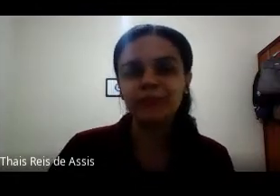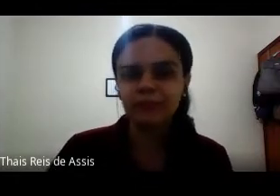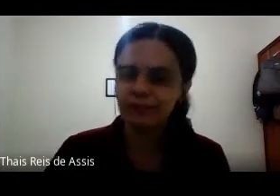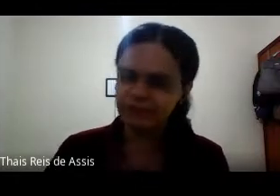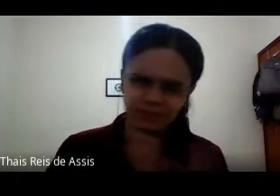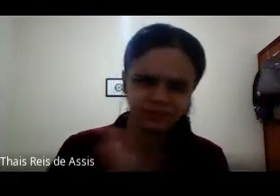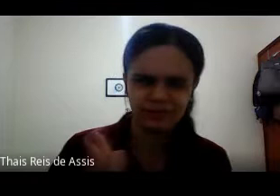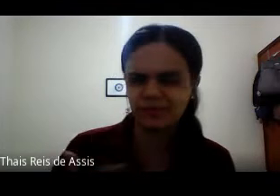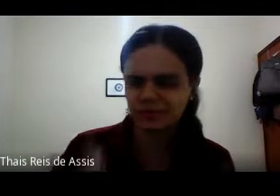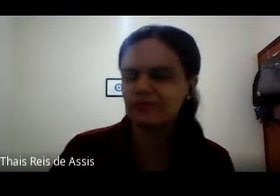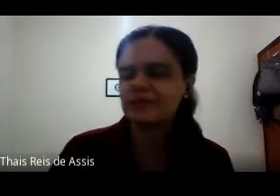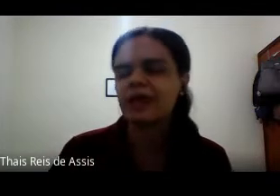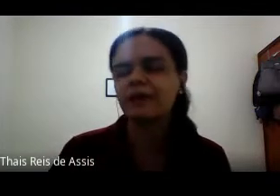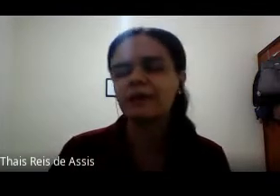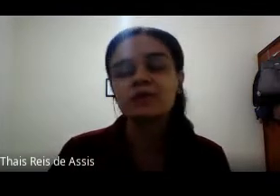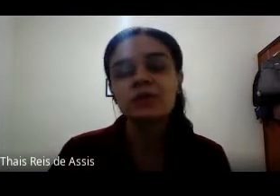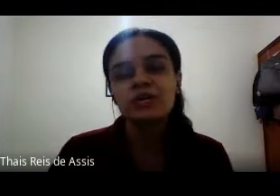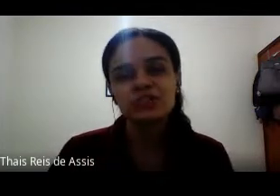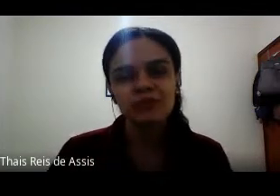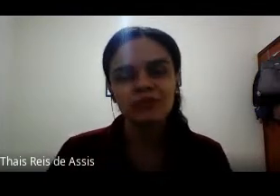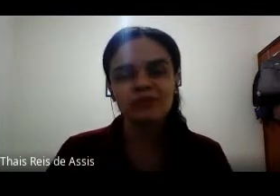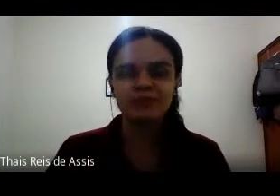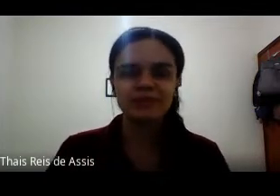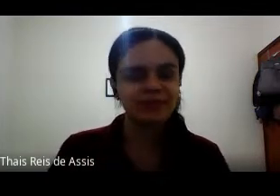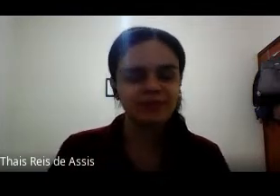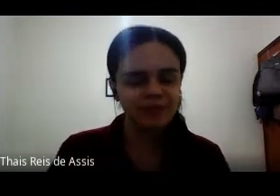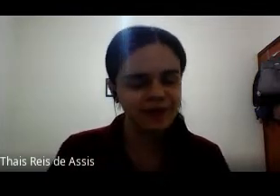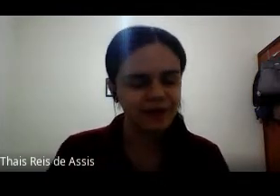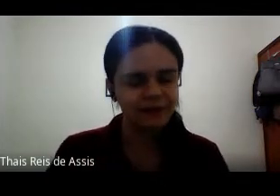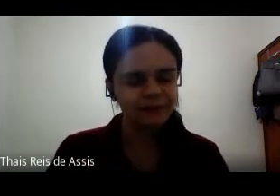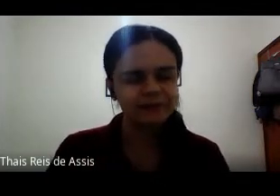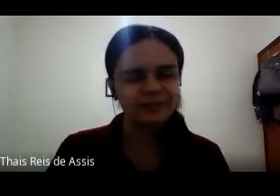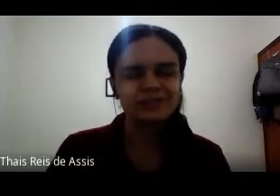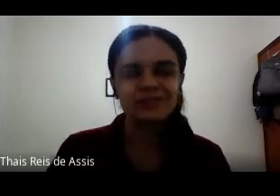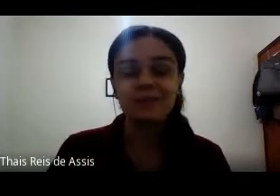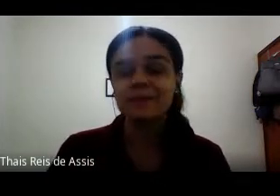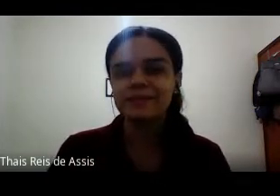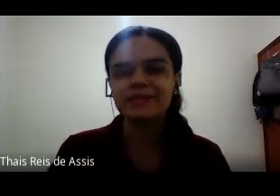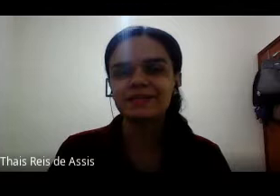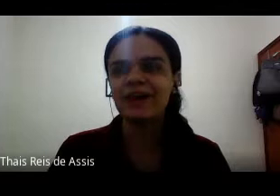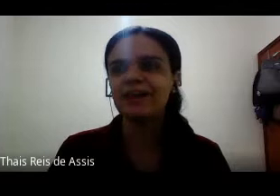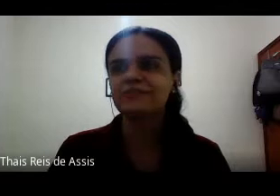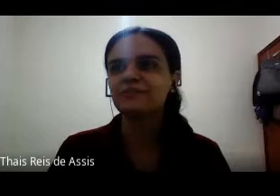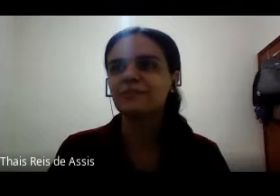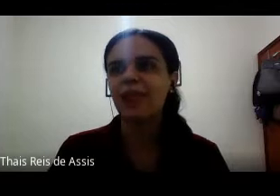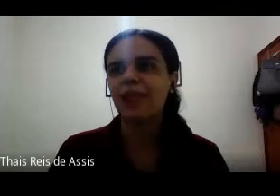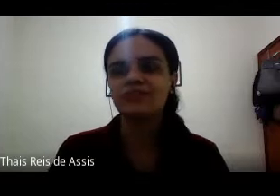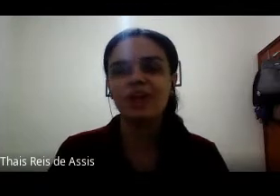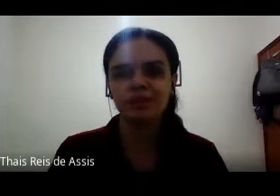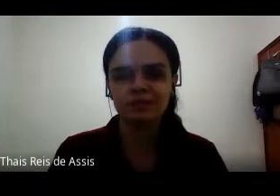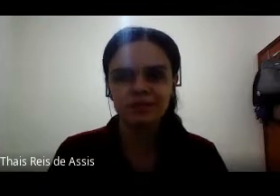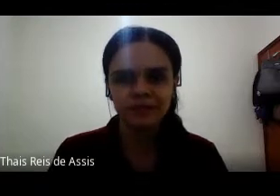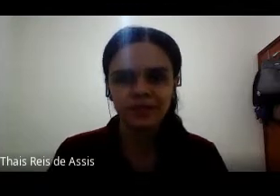o tempo, vocês provavelmente não vivenciaram isso, de que o professor passava a gente fazer uma pesquisa, fale sobre, sei